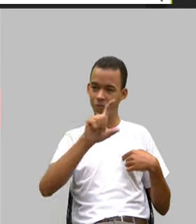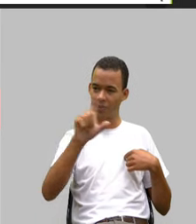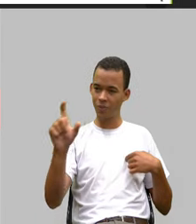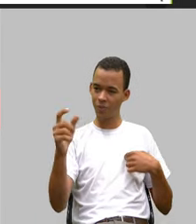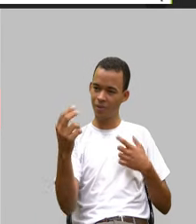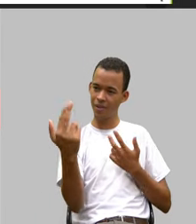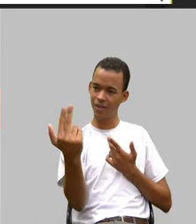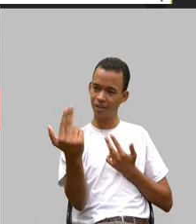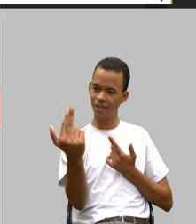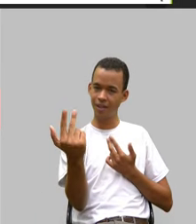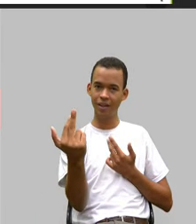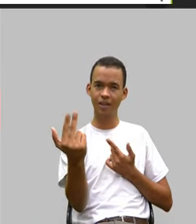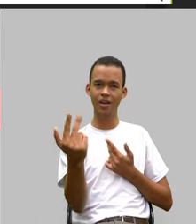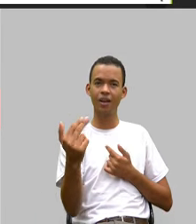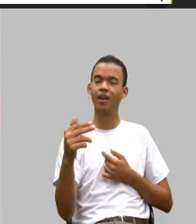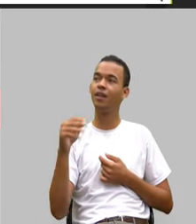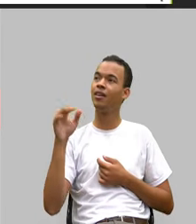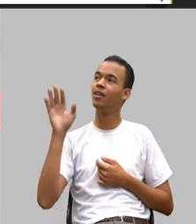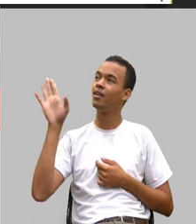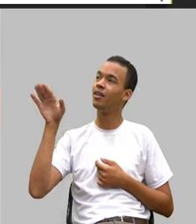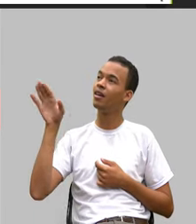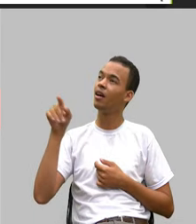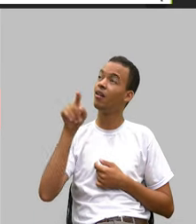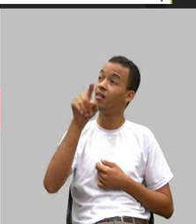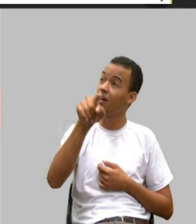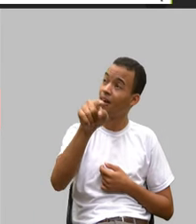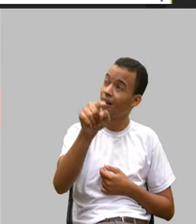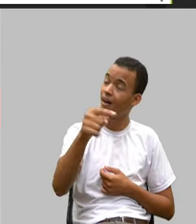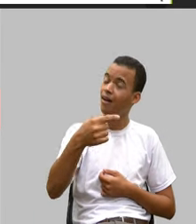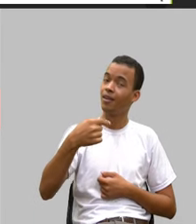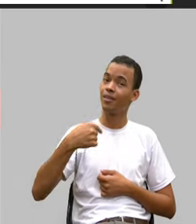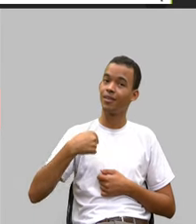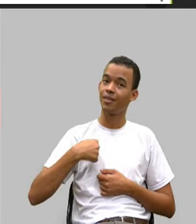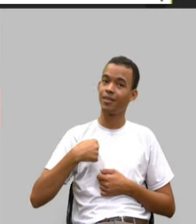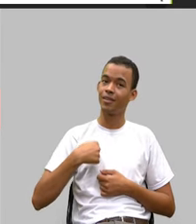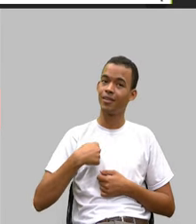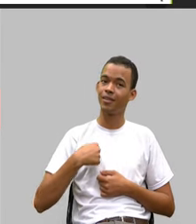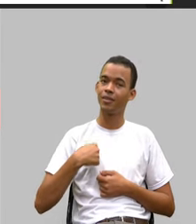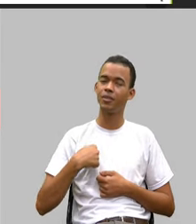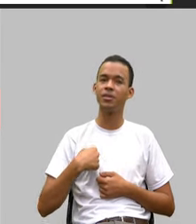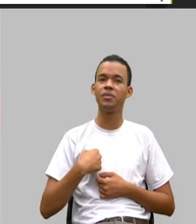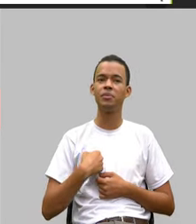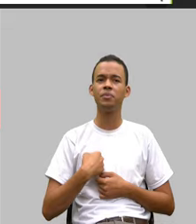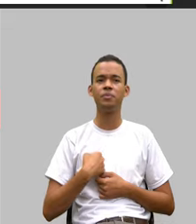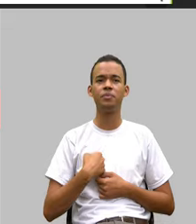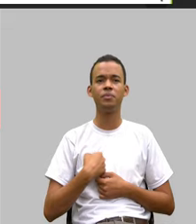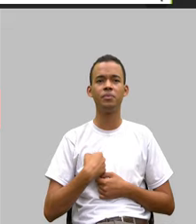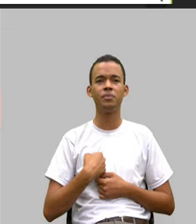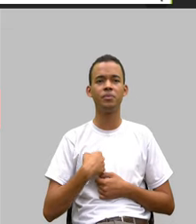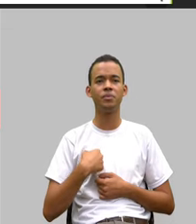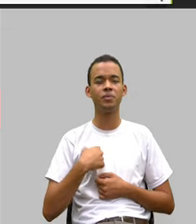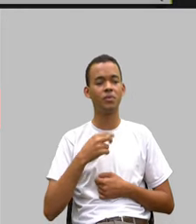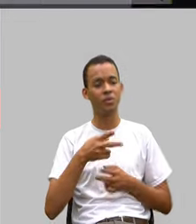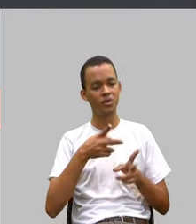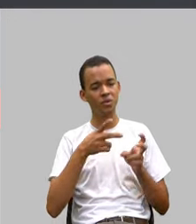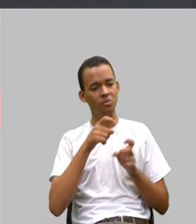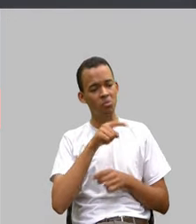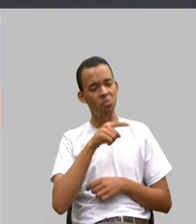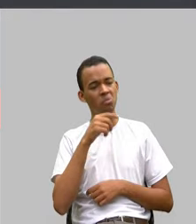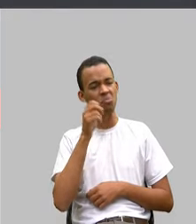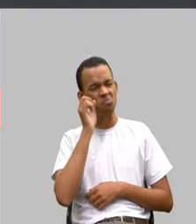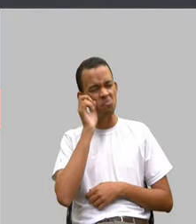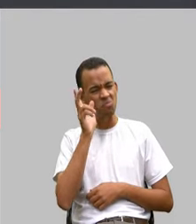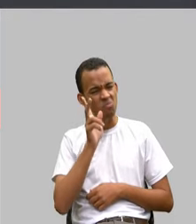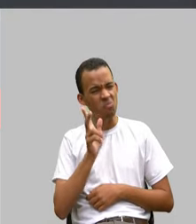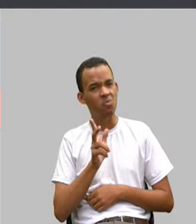dele e falou para mim que a do primo era igual a dele então meu filho não era bobo ele era uma criança que se